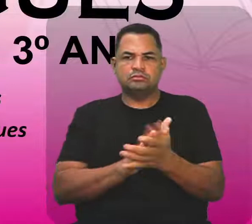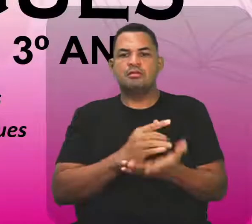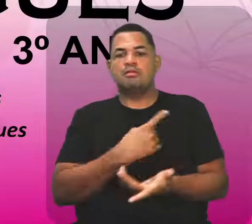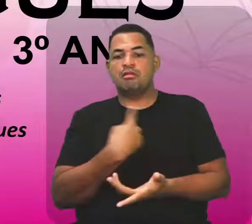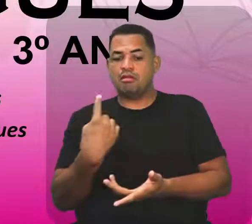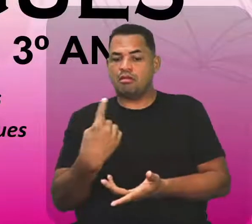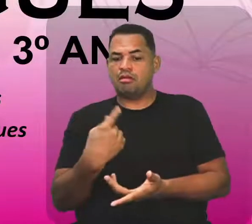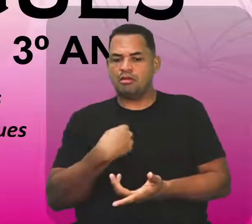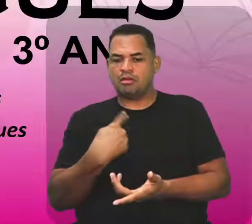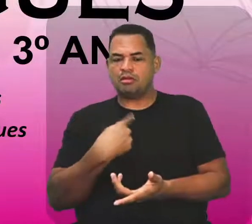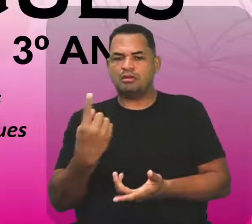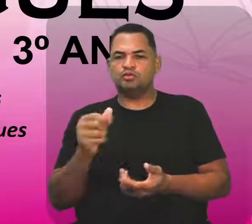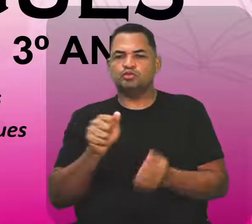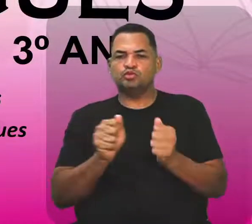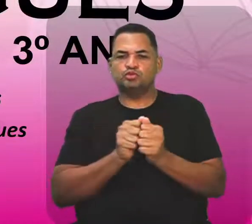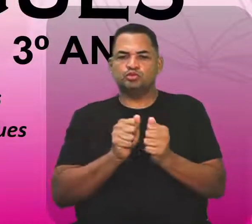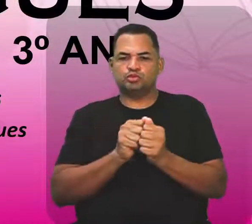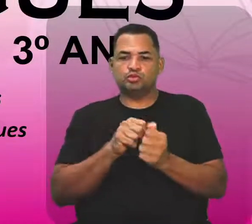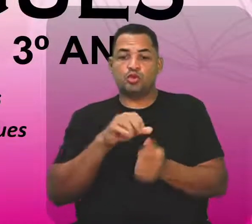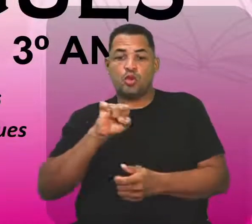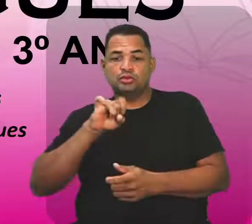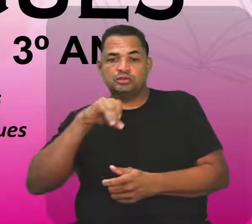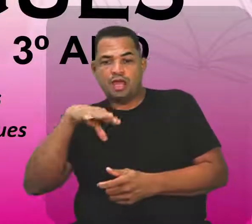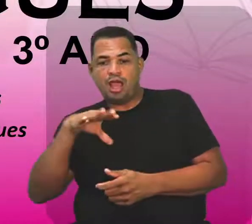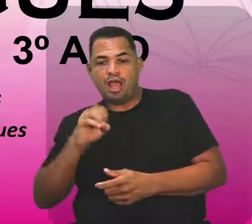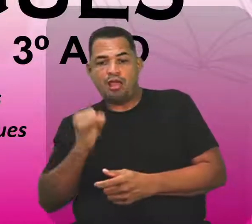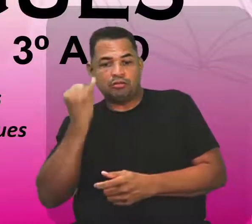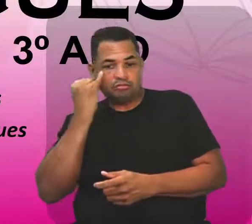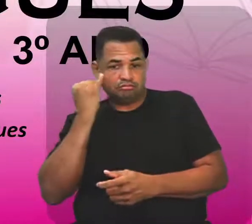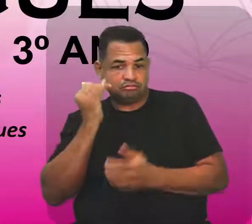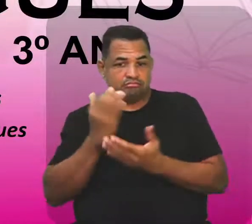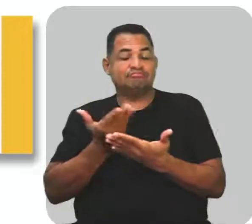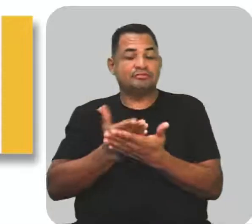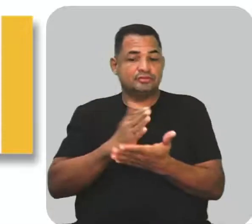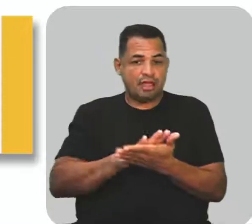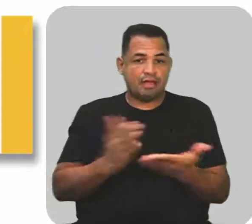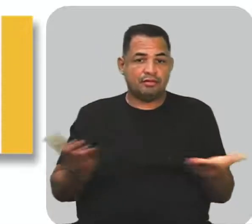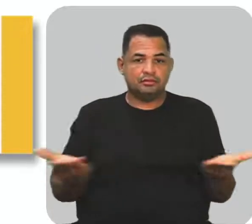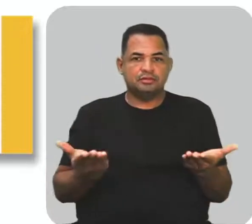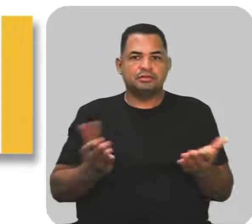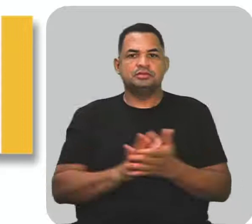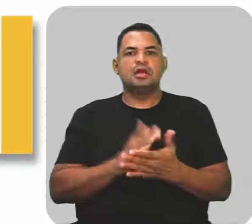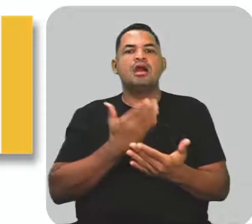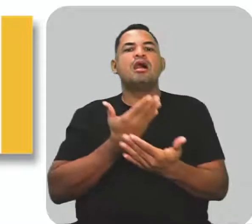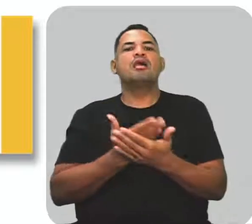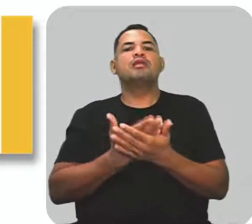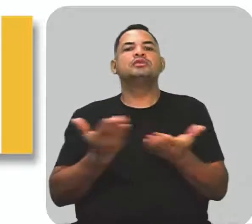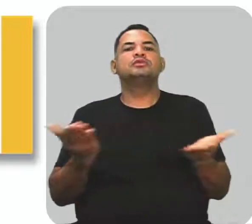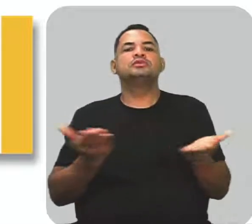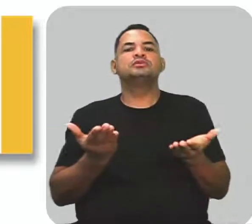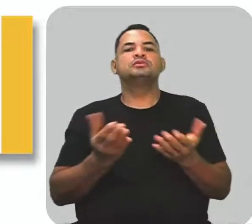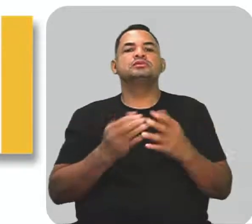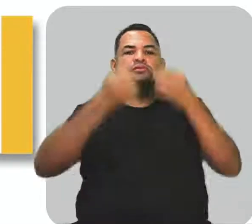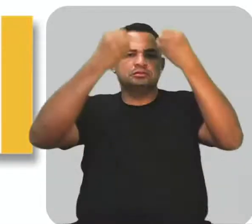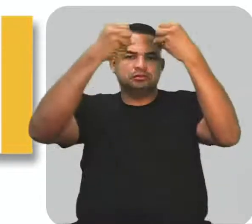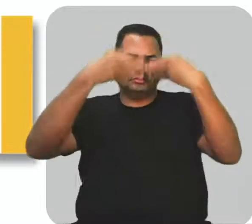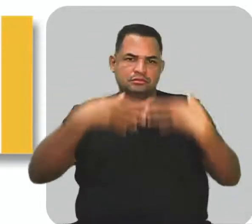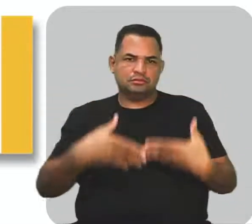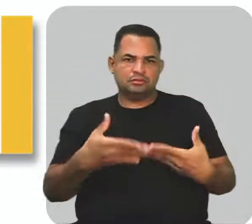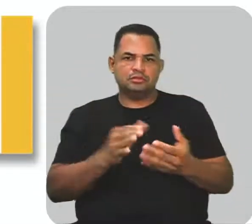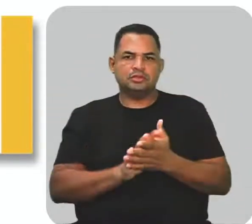claro, professora Pura Moreno, junto com o Sami, o nosso querido intérprete. E a aula de hoje nós vamos tratar